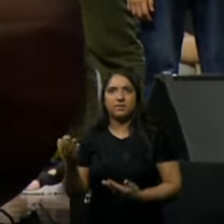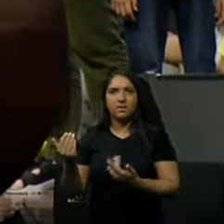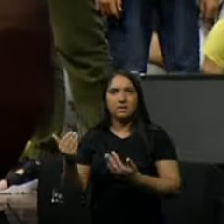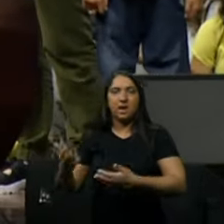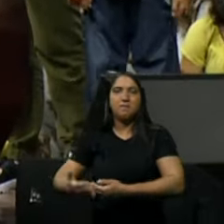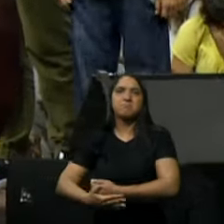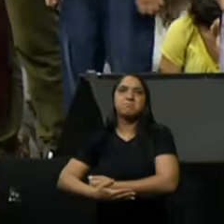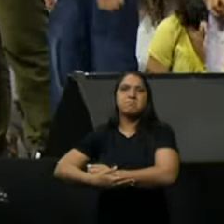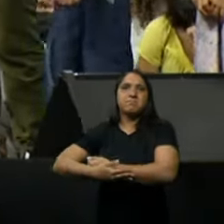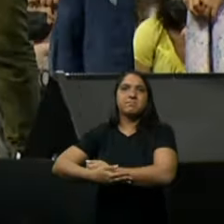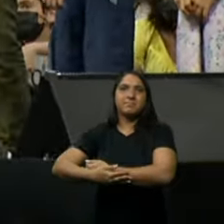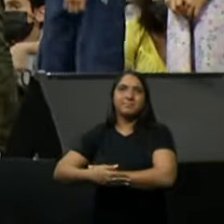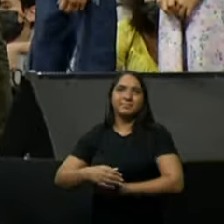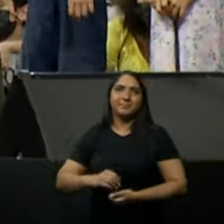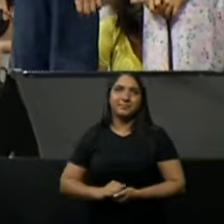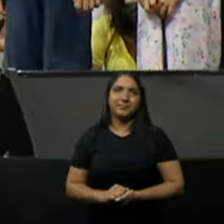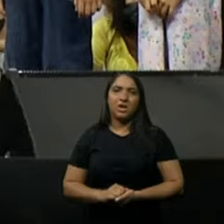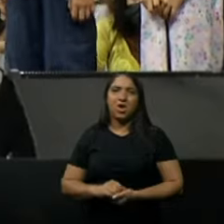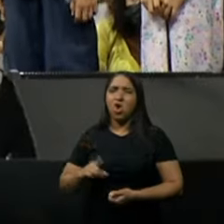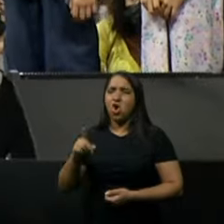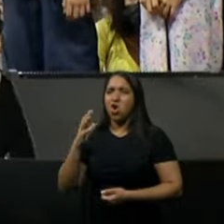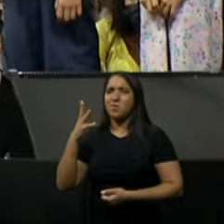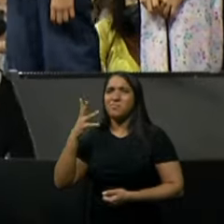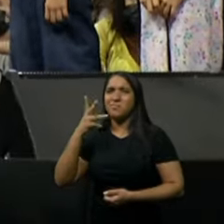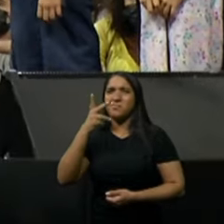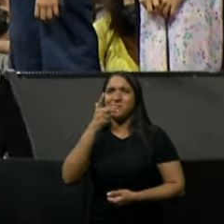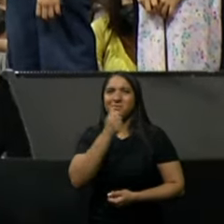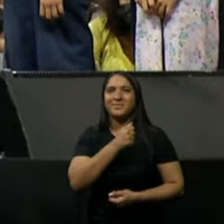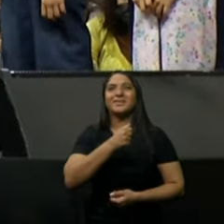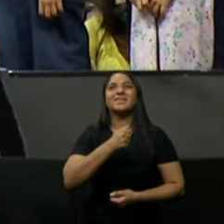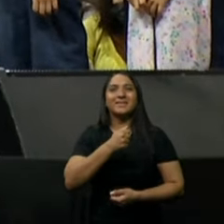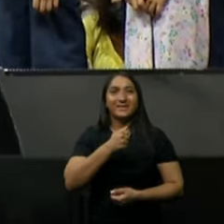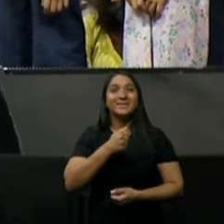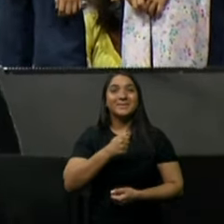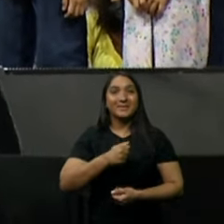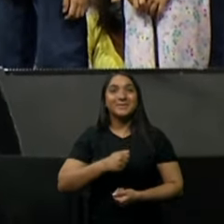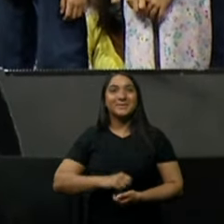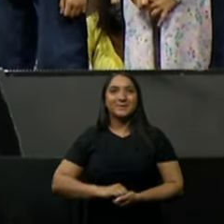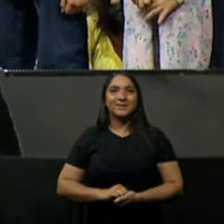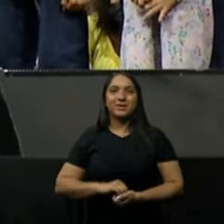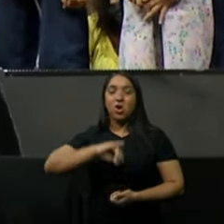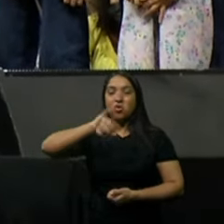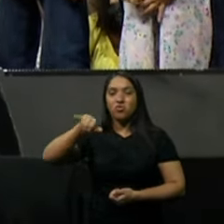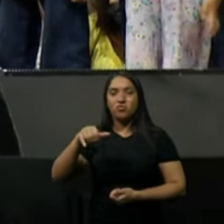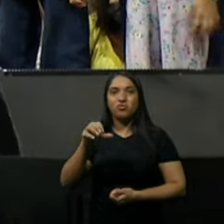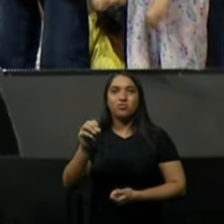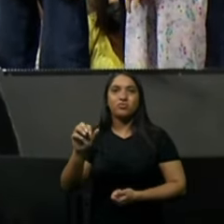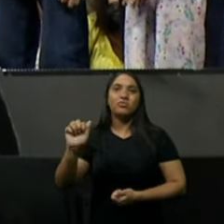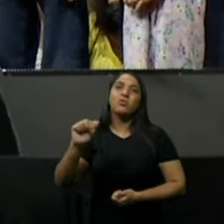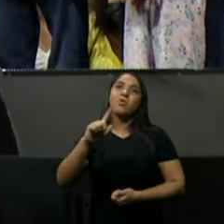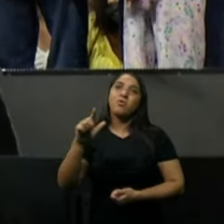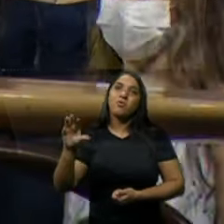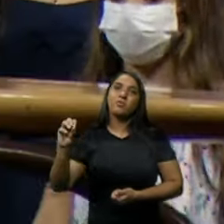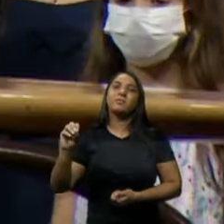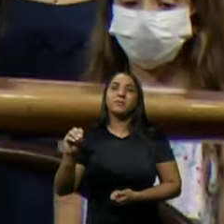E aí E olha que bonito que ele ela e o João